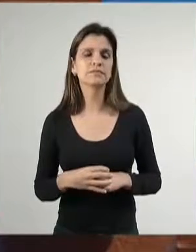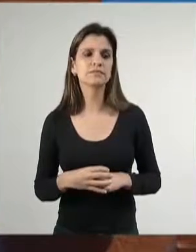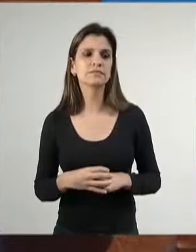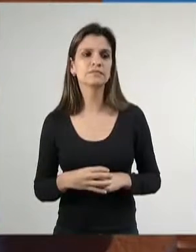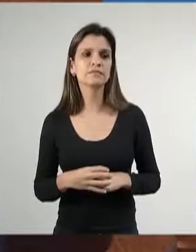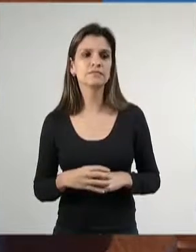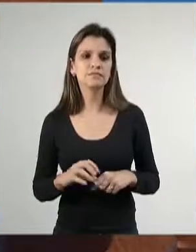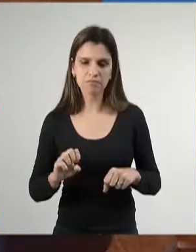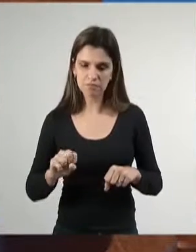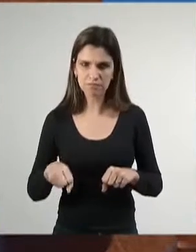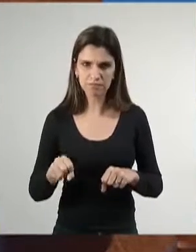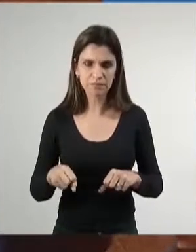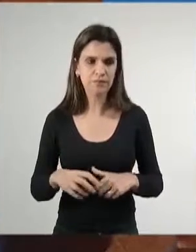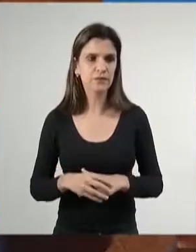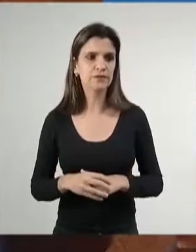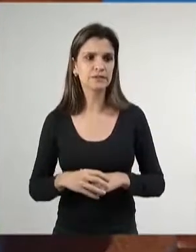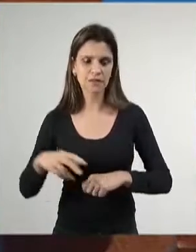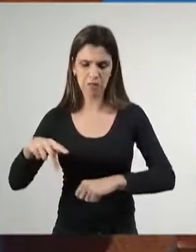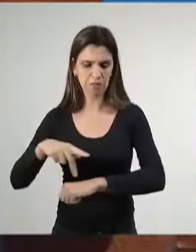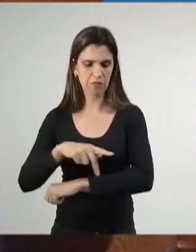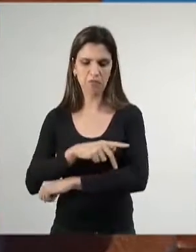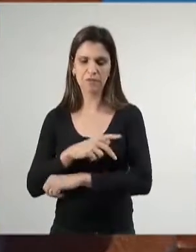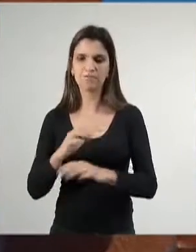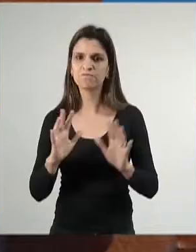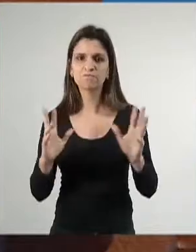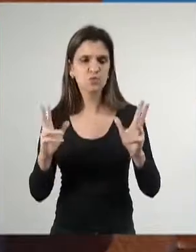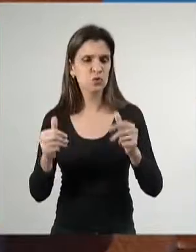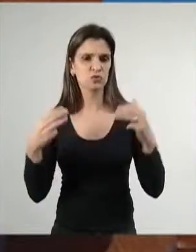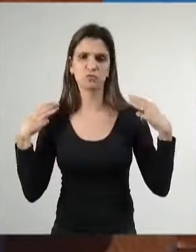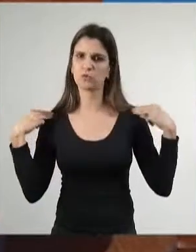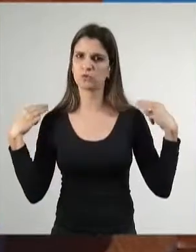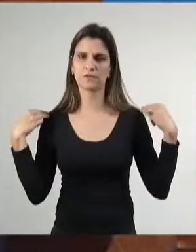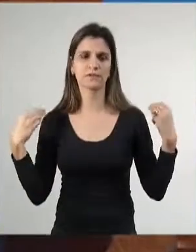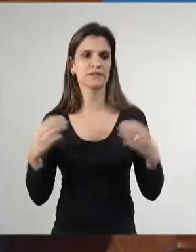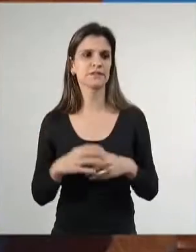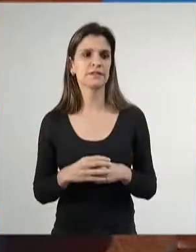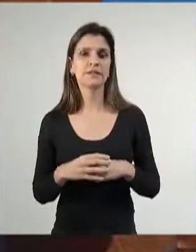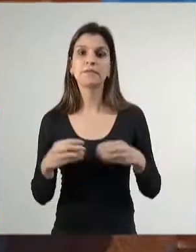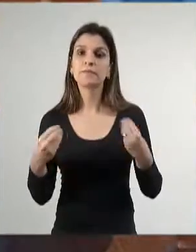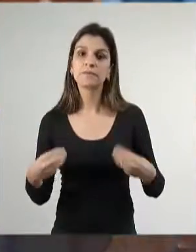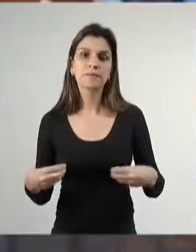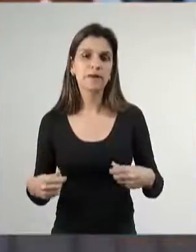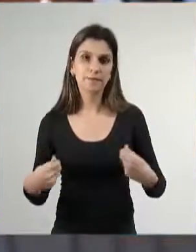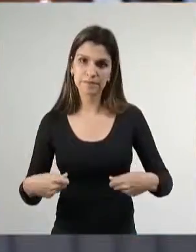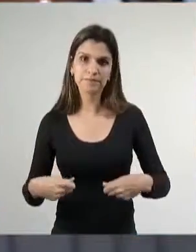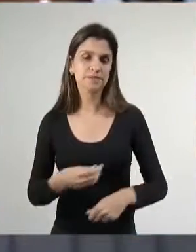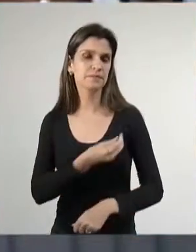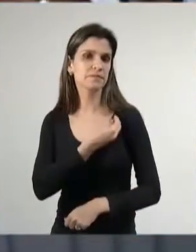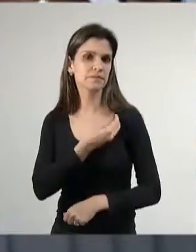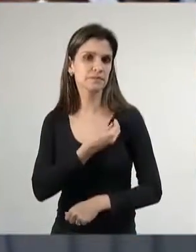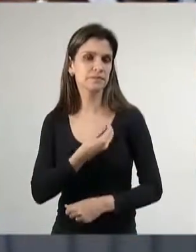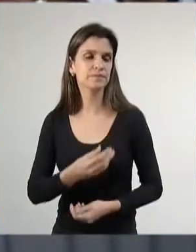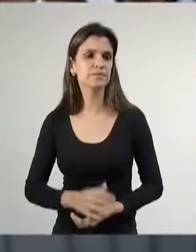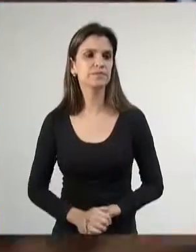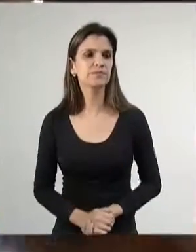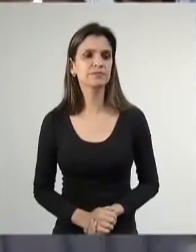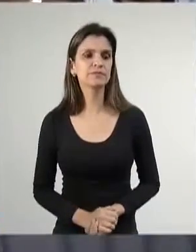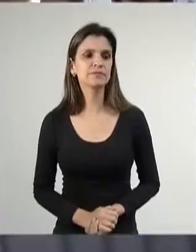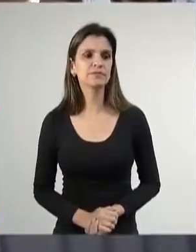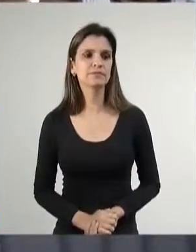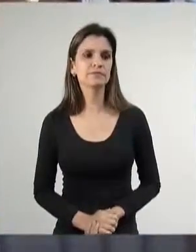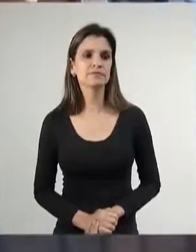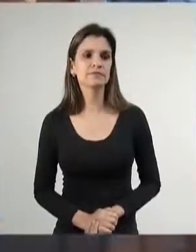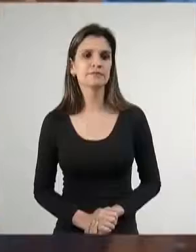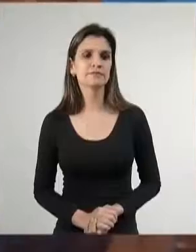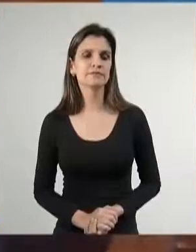moto e os motoristas. Todos nós temos que participar disso. Não é só dizer, mas o